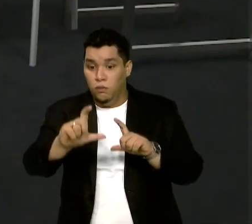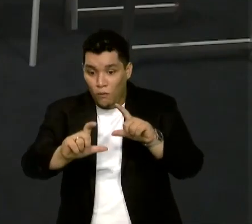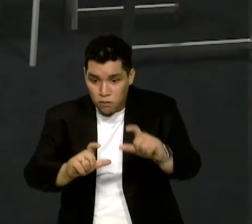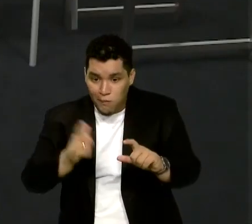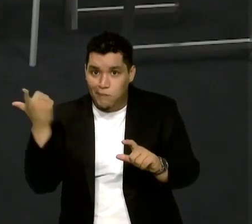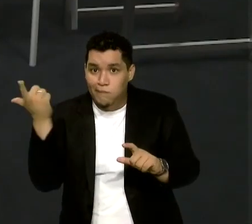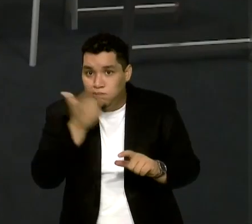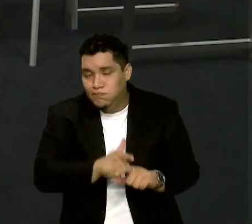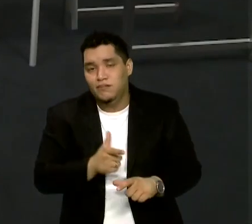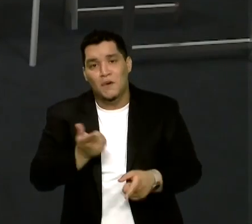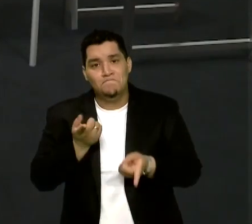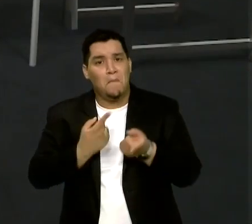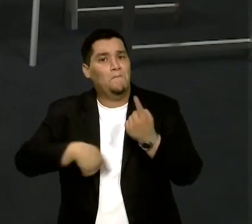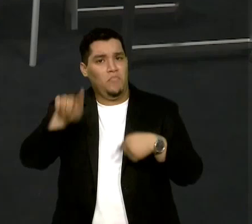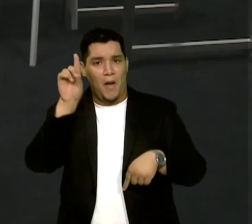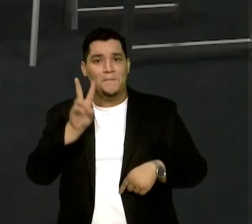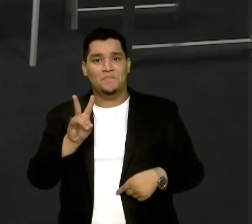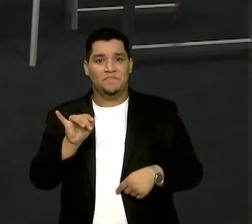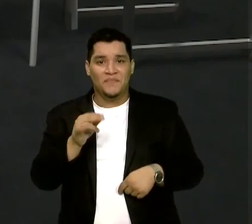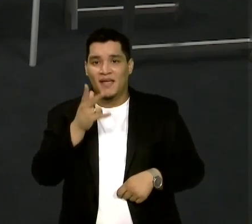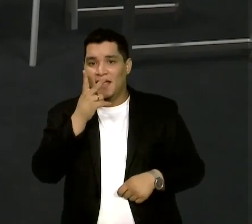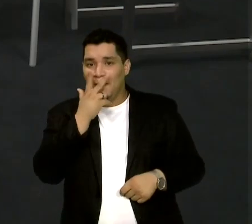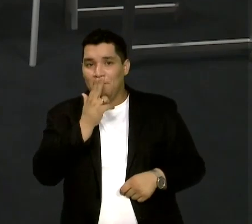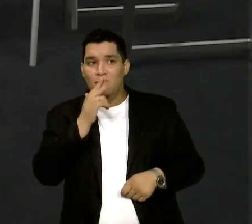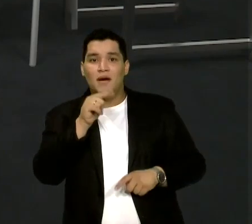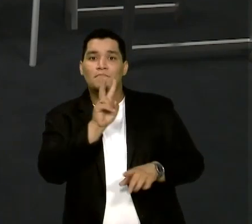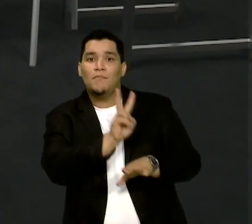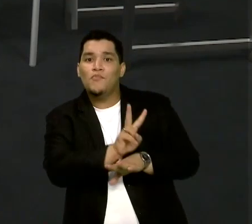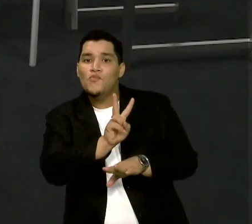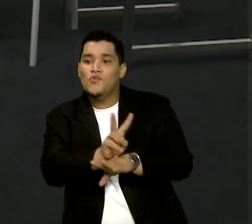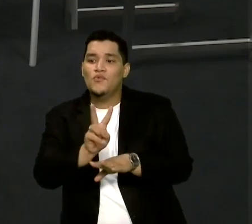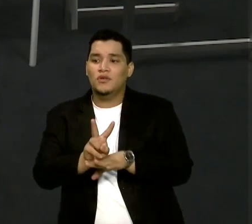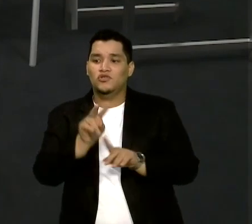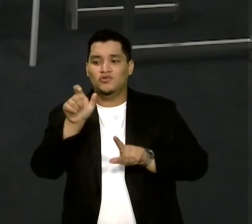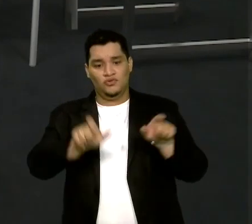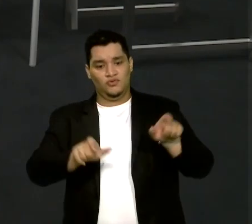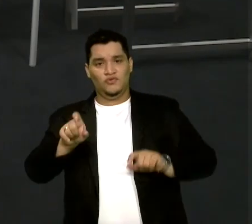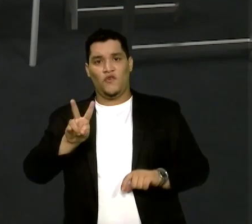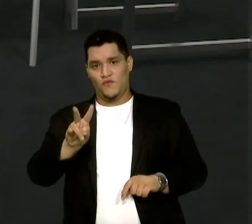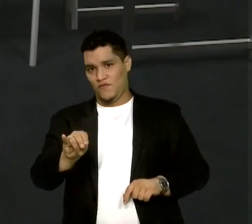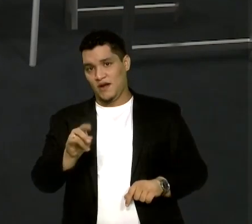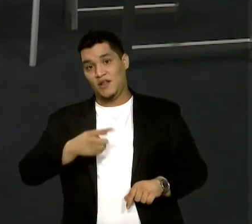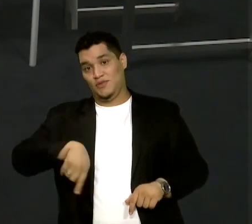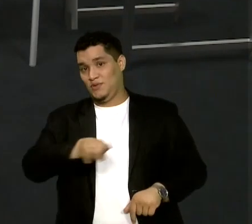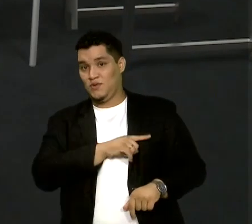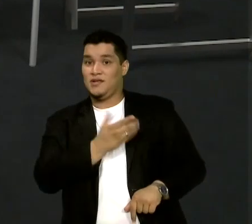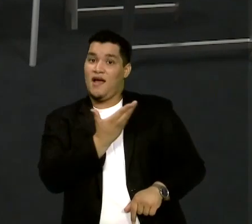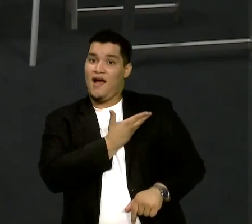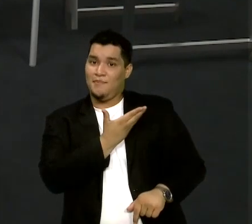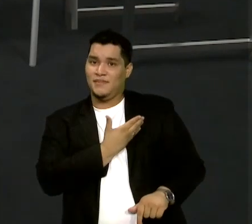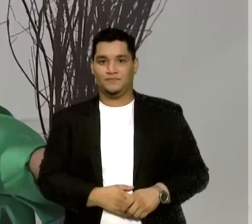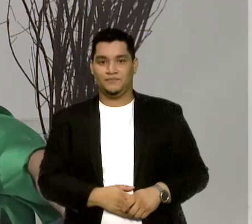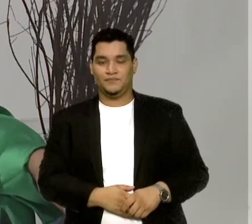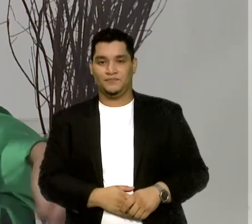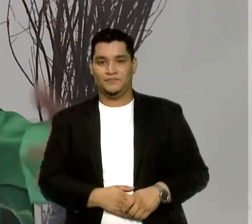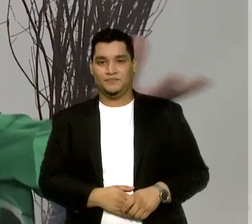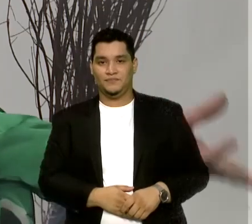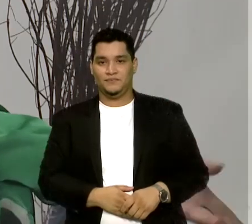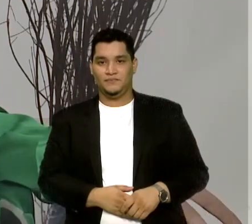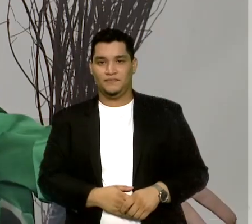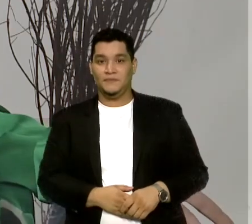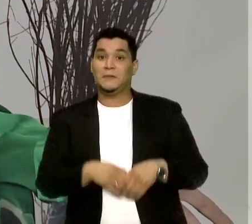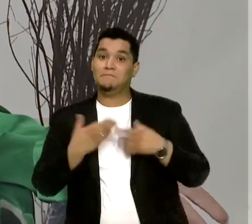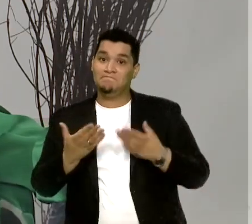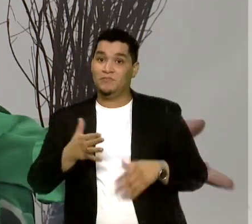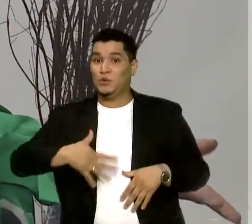abraçam e levam ali protegendo a amiguinha. E é isso, a amizade, a união é algo que toda mulher precisa, né? E por